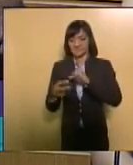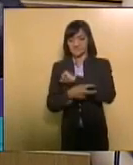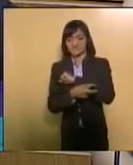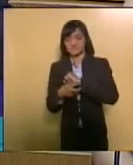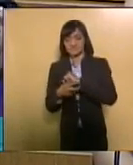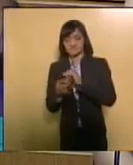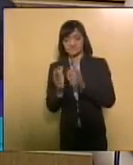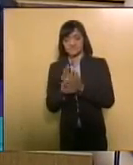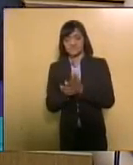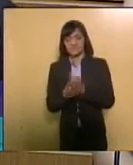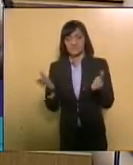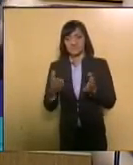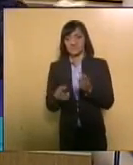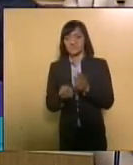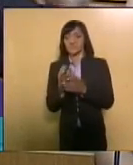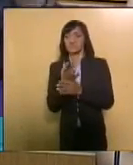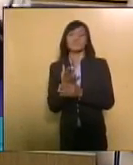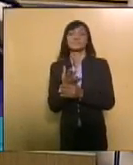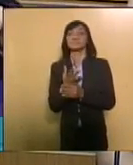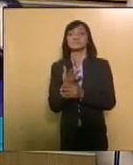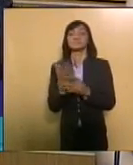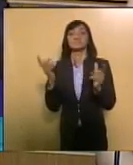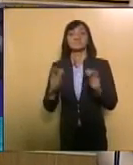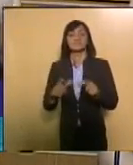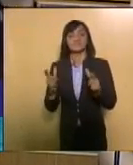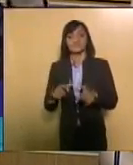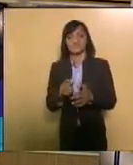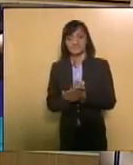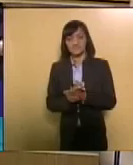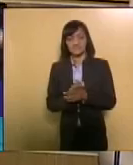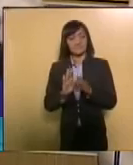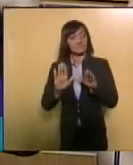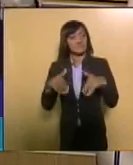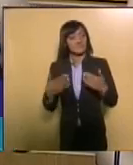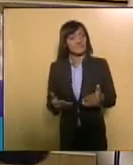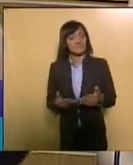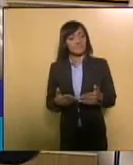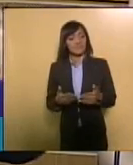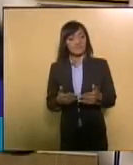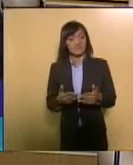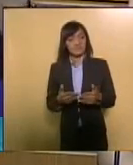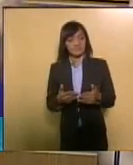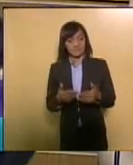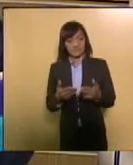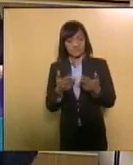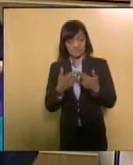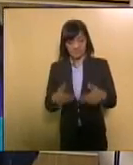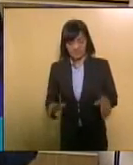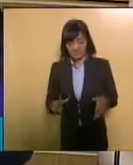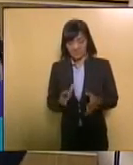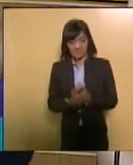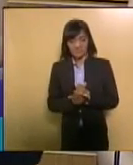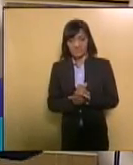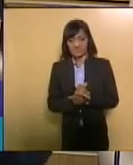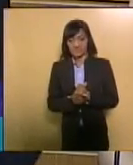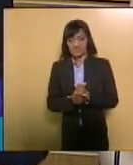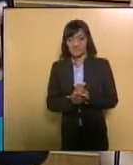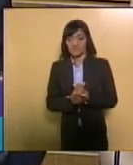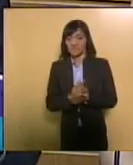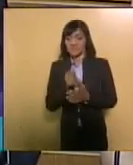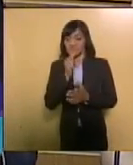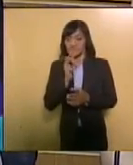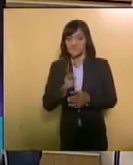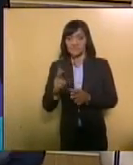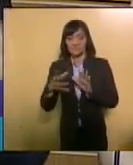problemas que estão gerando aqueles crimes naquela localidade Quais são as soluções e vamos atuar em cima dessas soluções ainda baseado